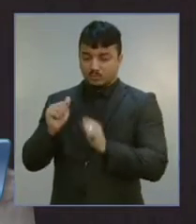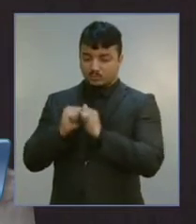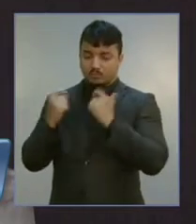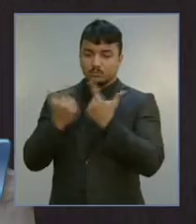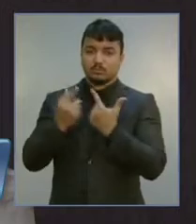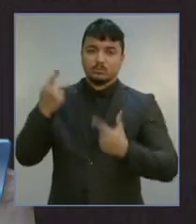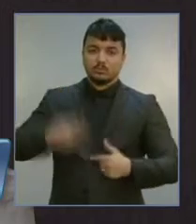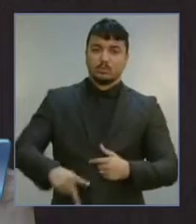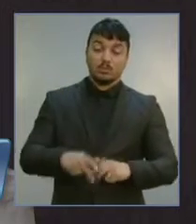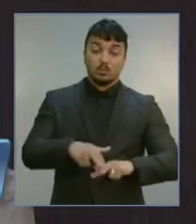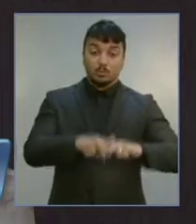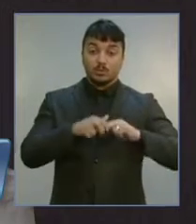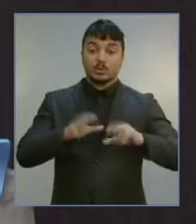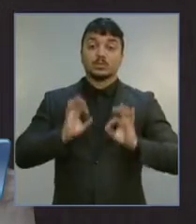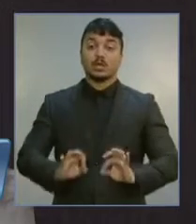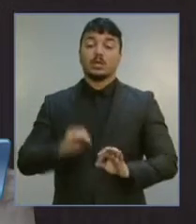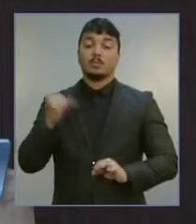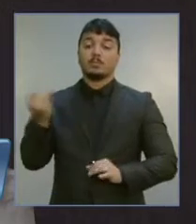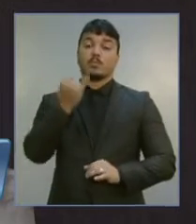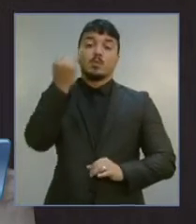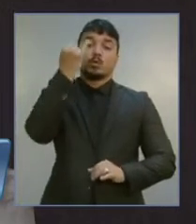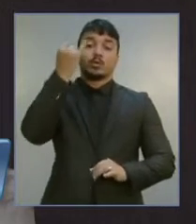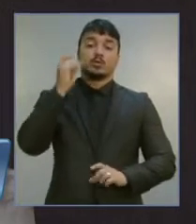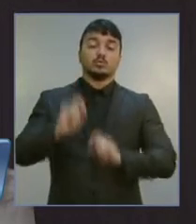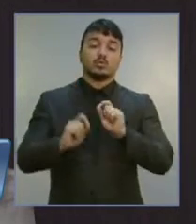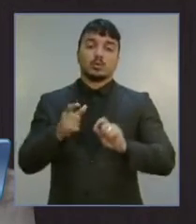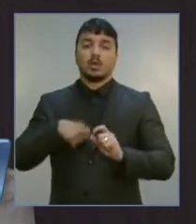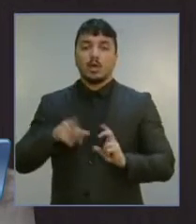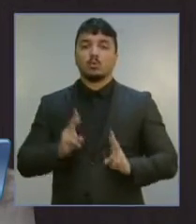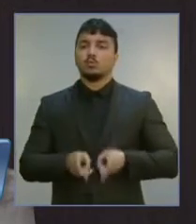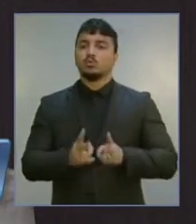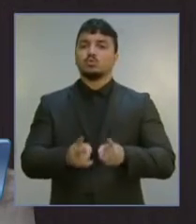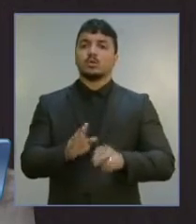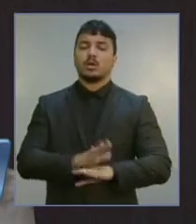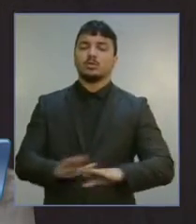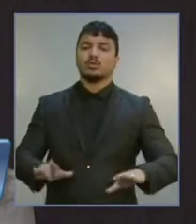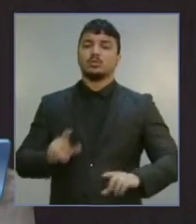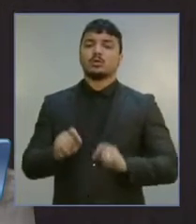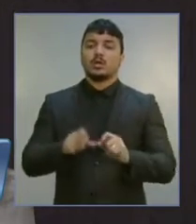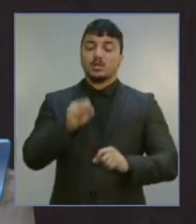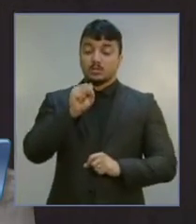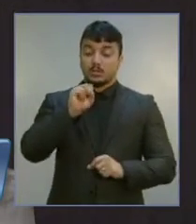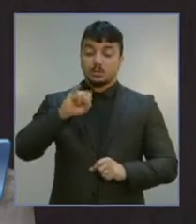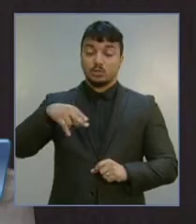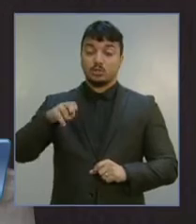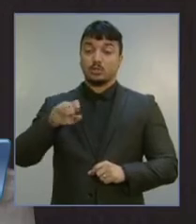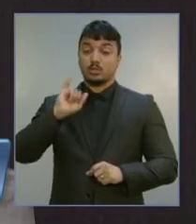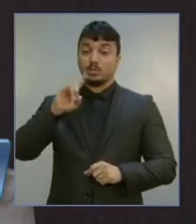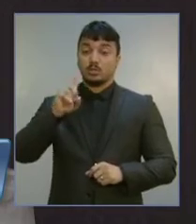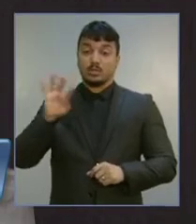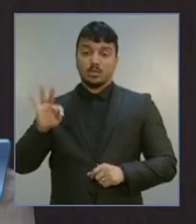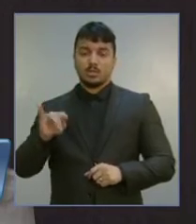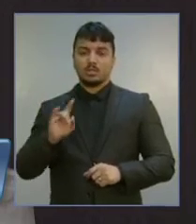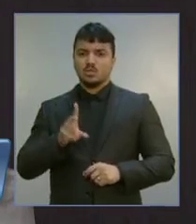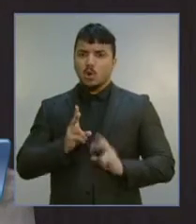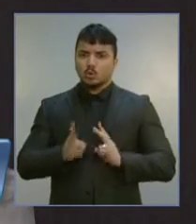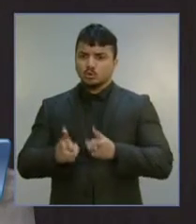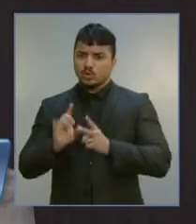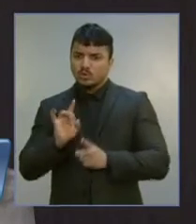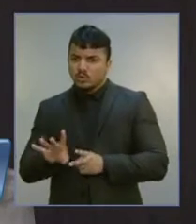e pra isso é absolutamente fundamental mantermos o sine de ter não só mantermos